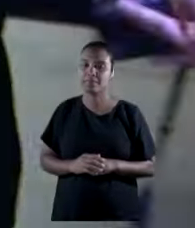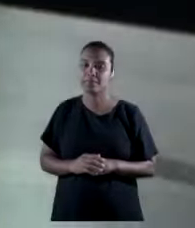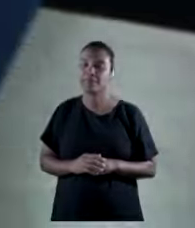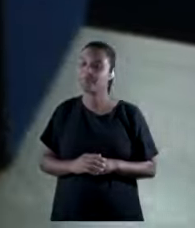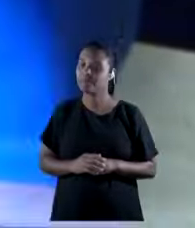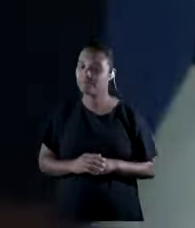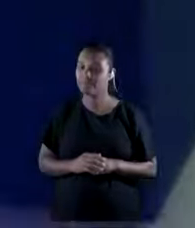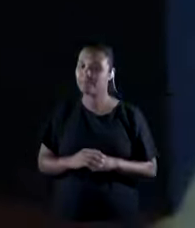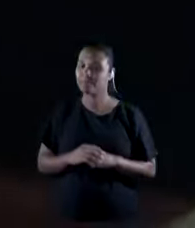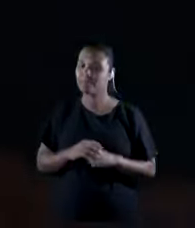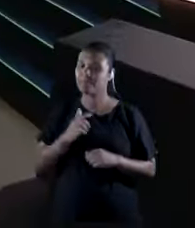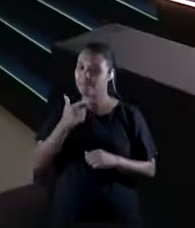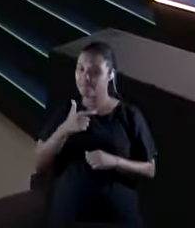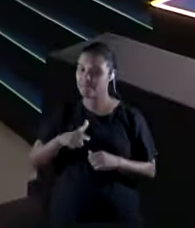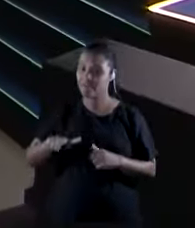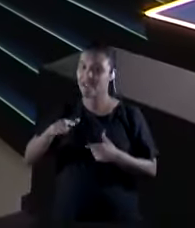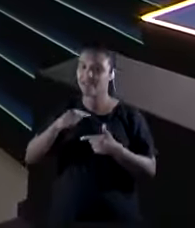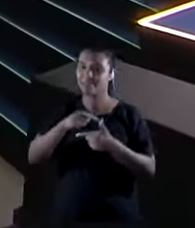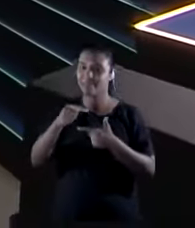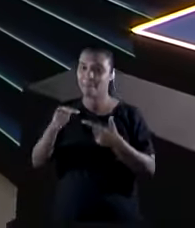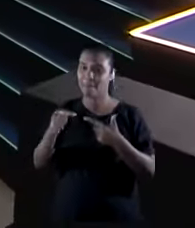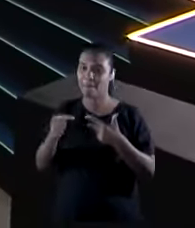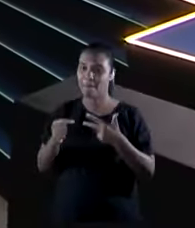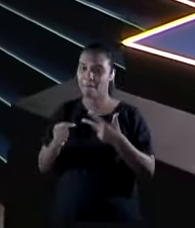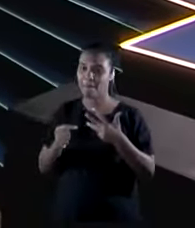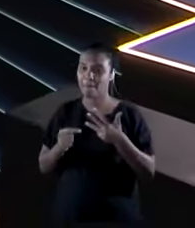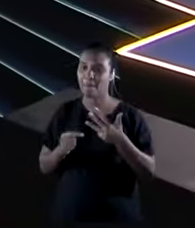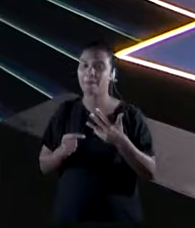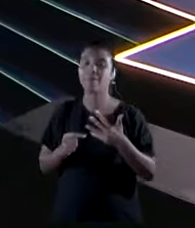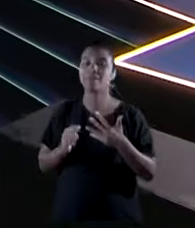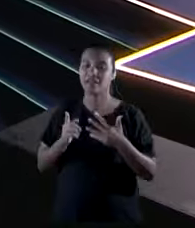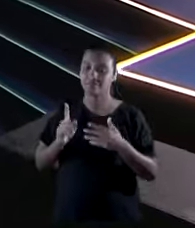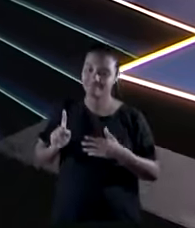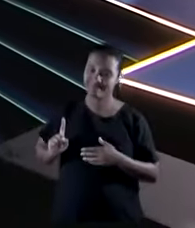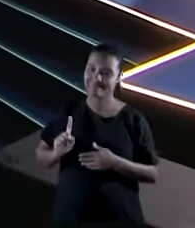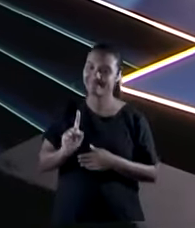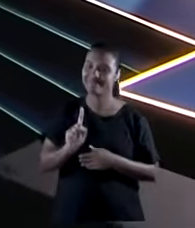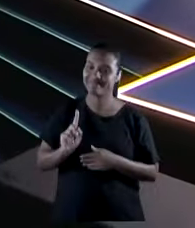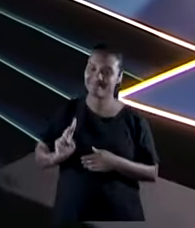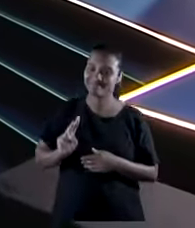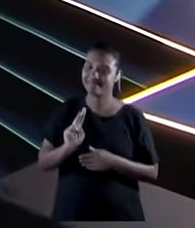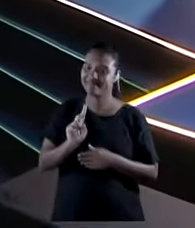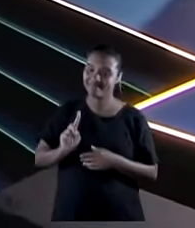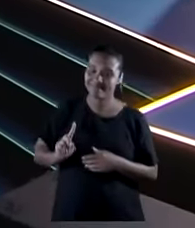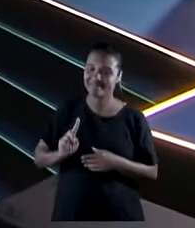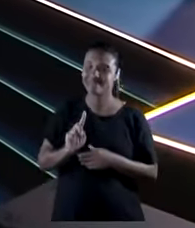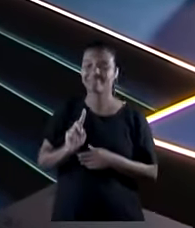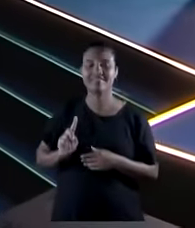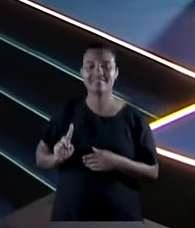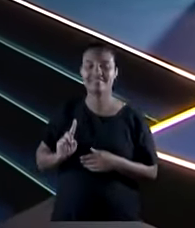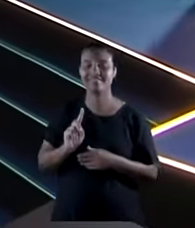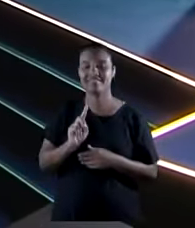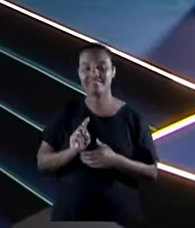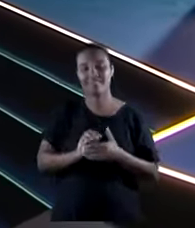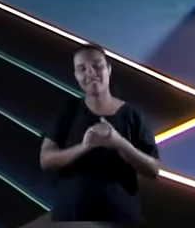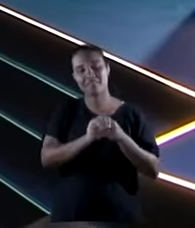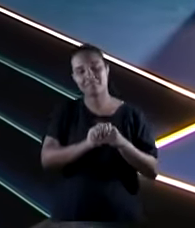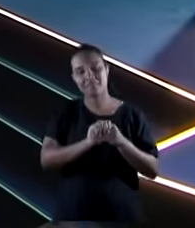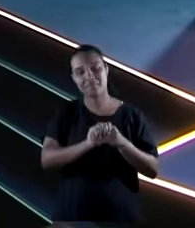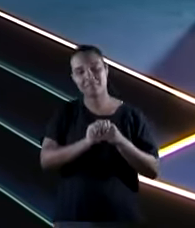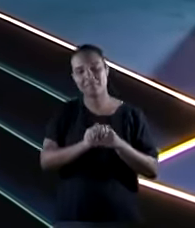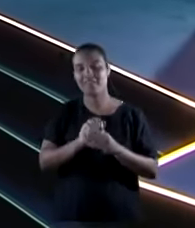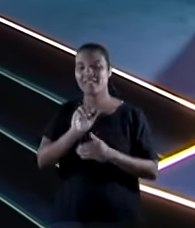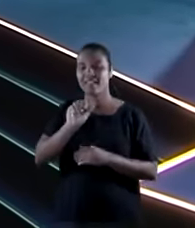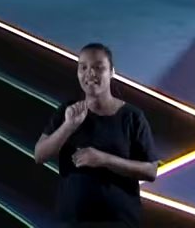mais uma vez o Endrick subindo aqui ao nosso palco. Foi lá cumprimentar o Abel. Agora vai cumprimentar os nossos